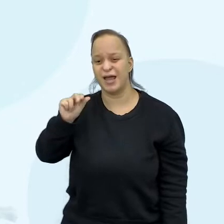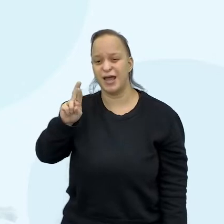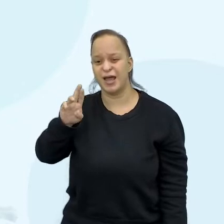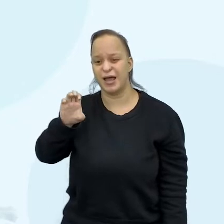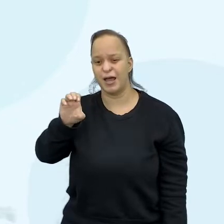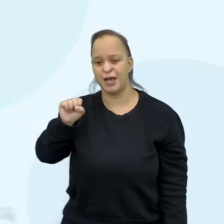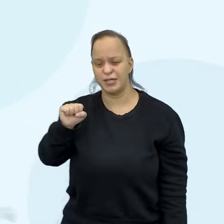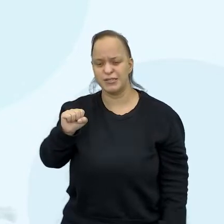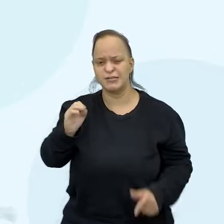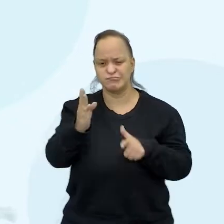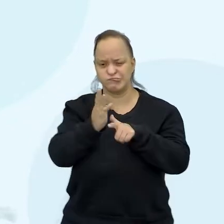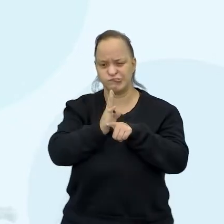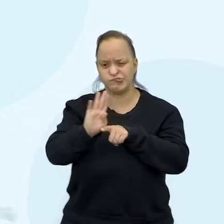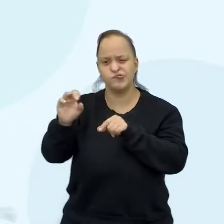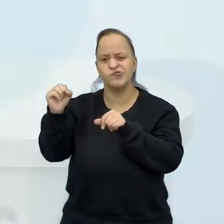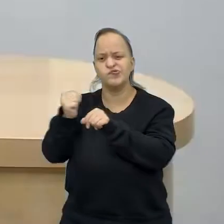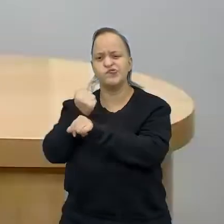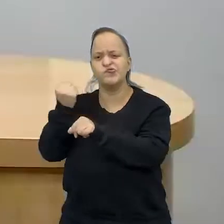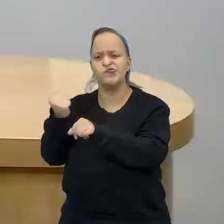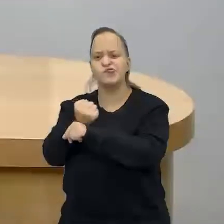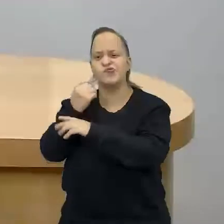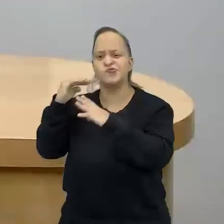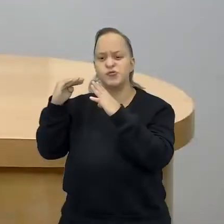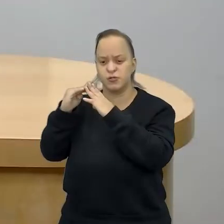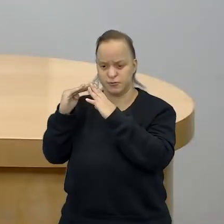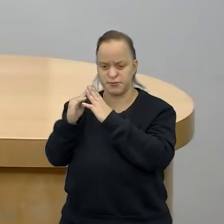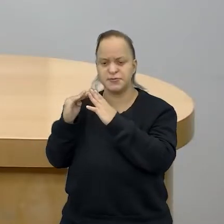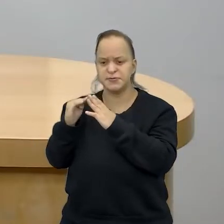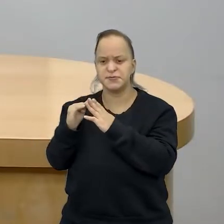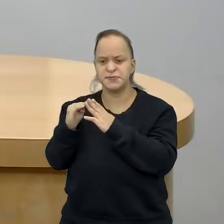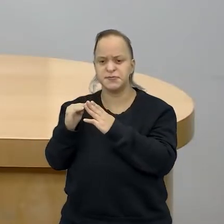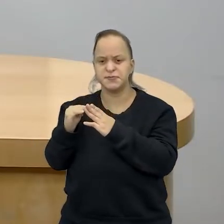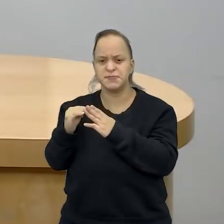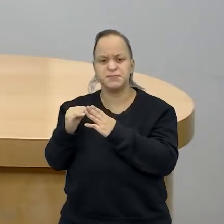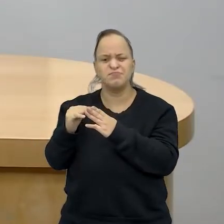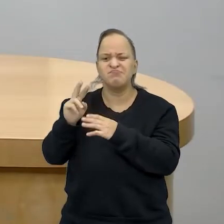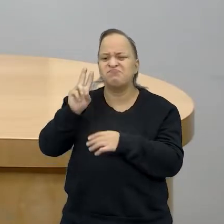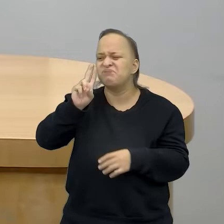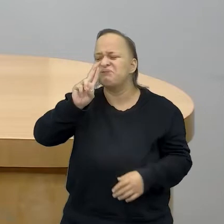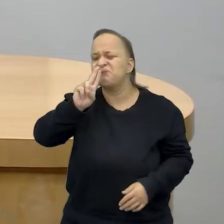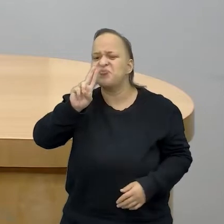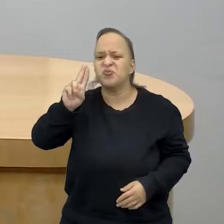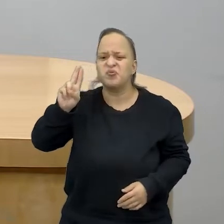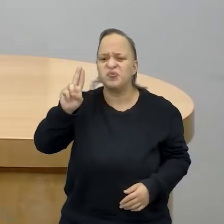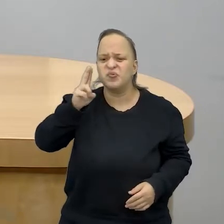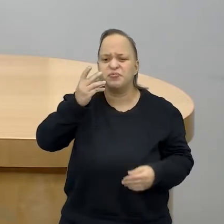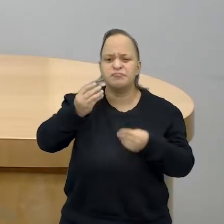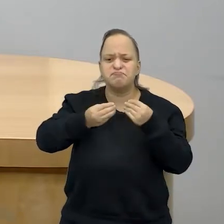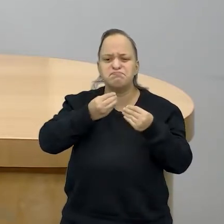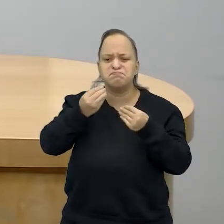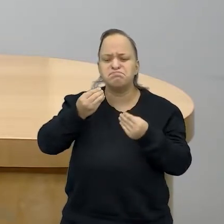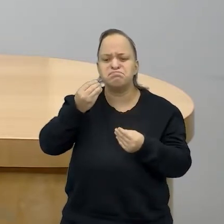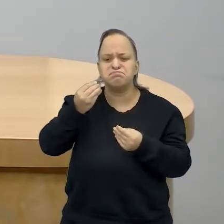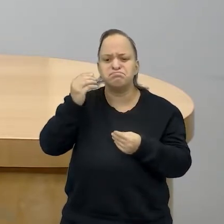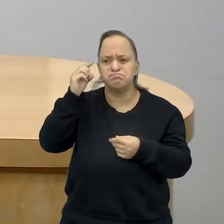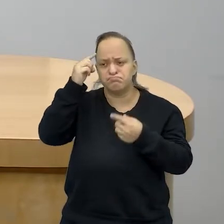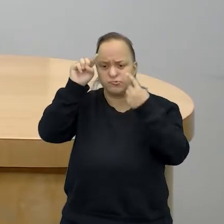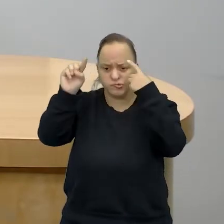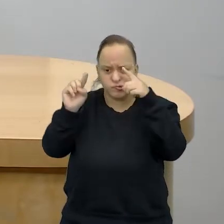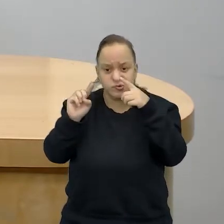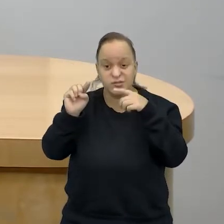tirou esses nomes, professor? Como vocês sabem, o nosso aprofundamento está dividido em 4